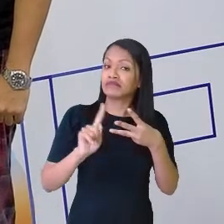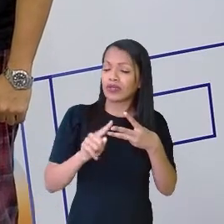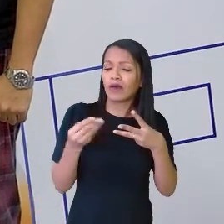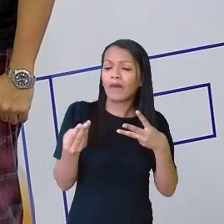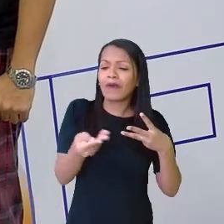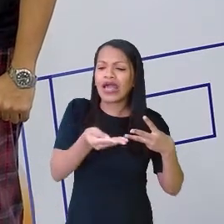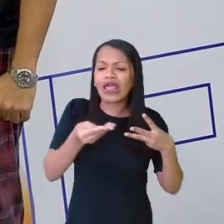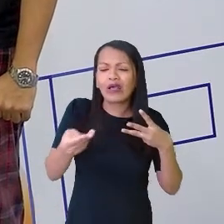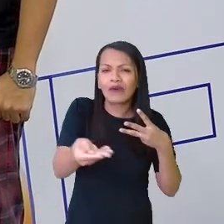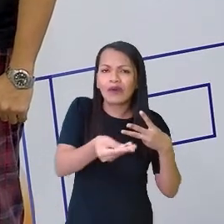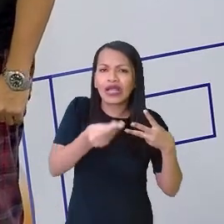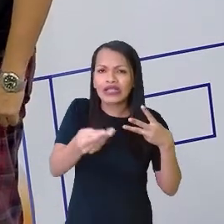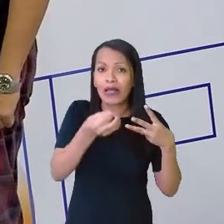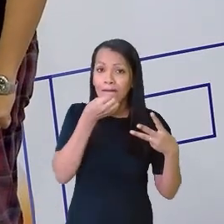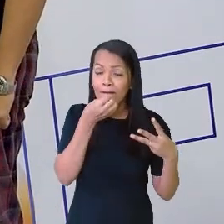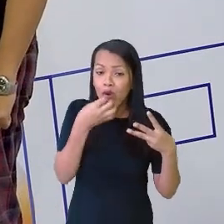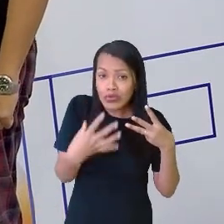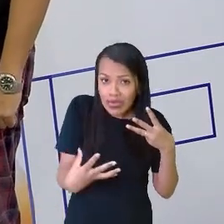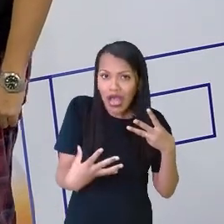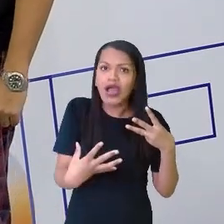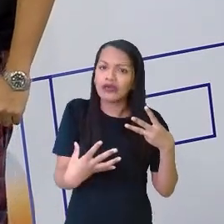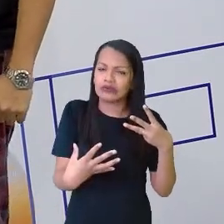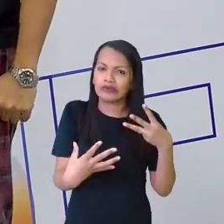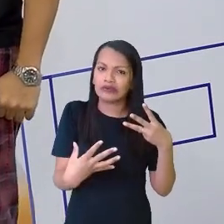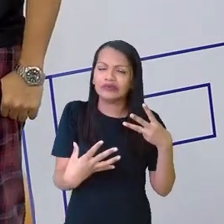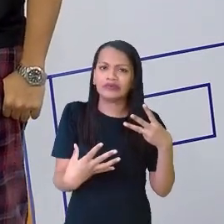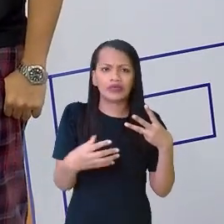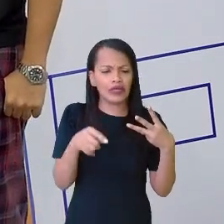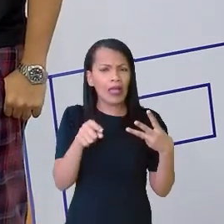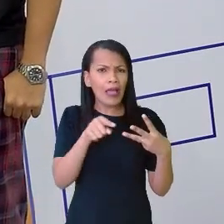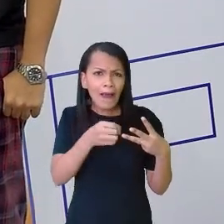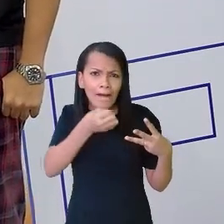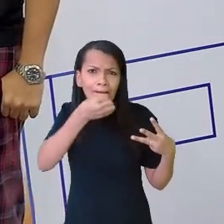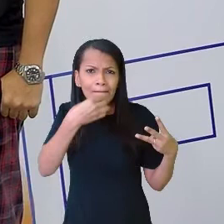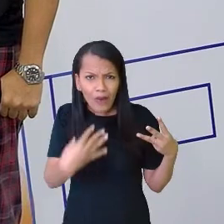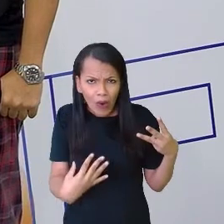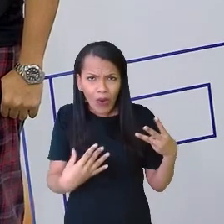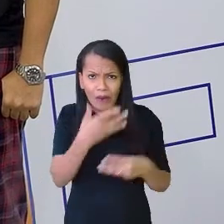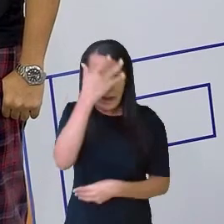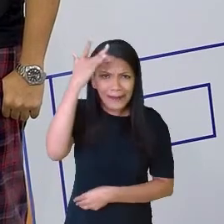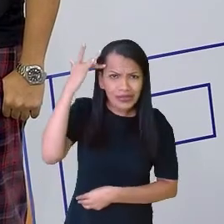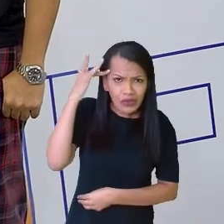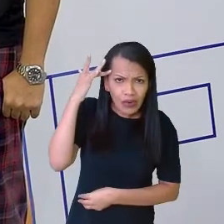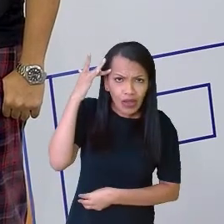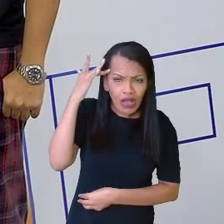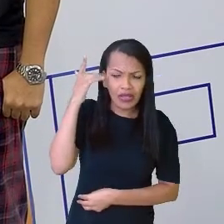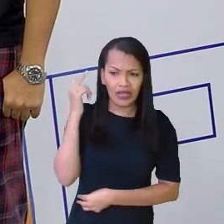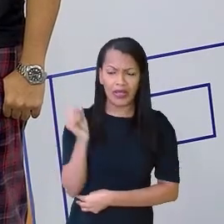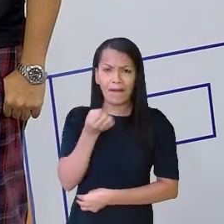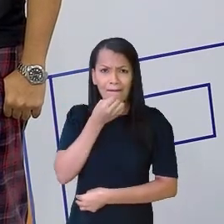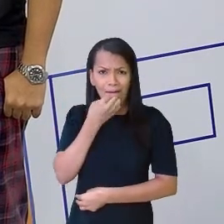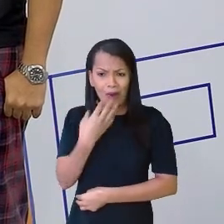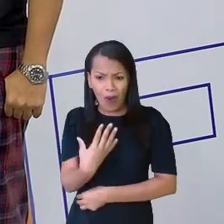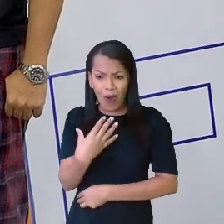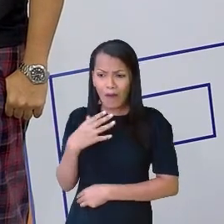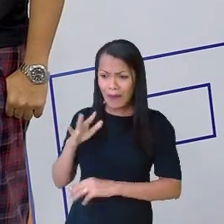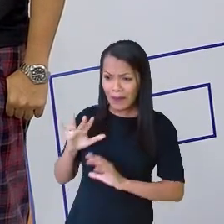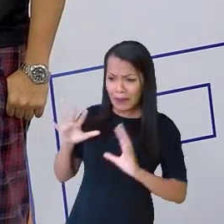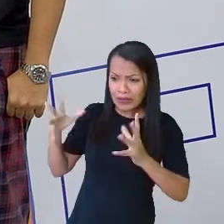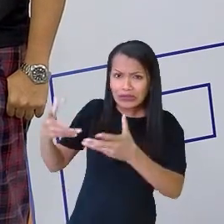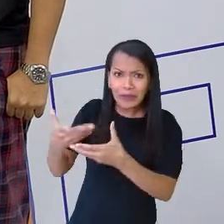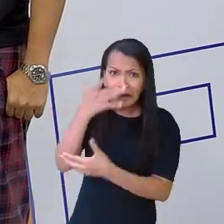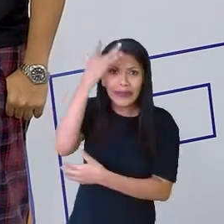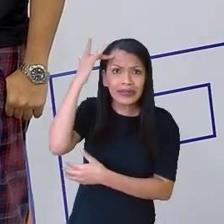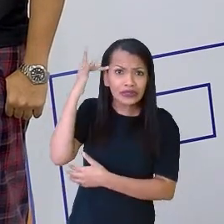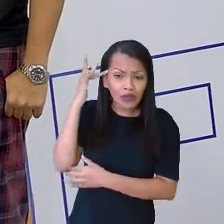a peneira da bondade. Vai ser bom para alguém? Vai fazer bem para a comunidade? Vai